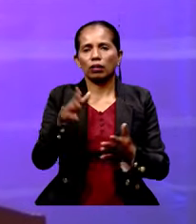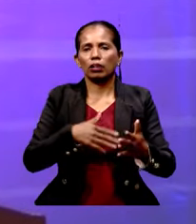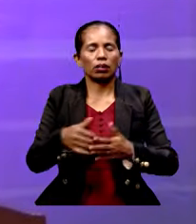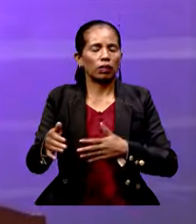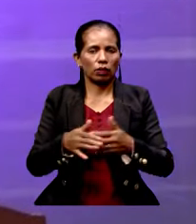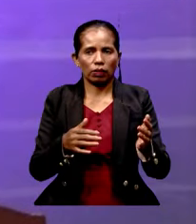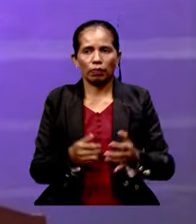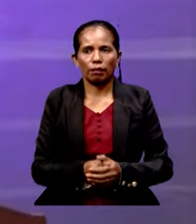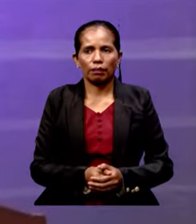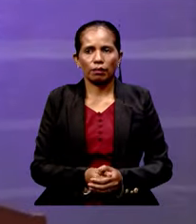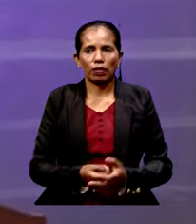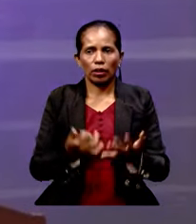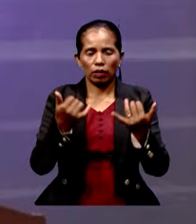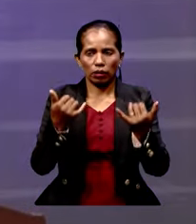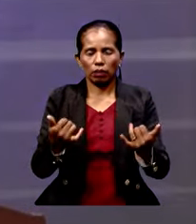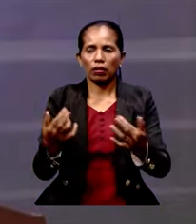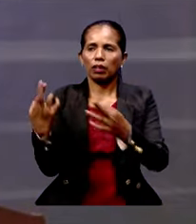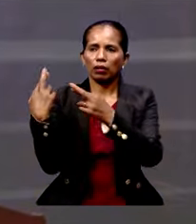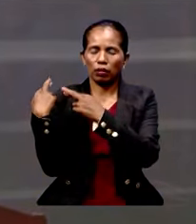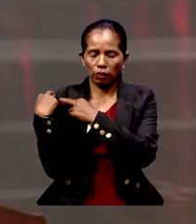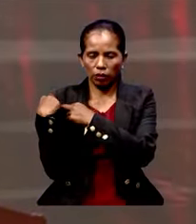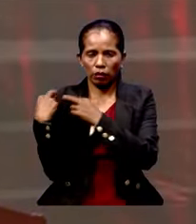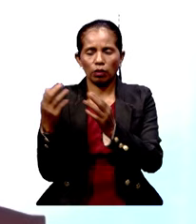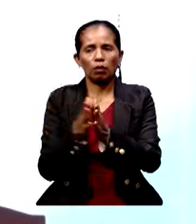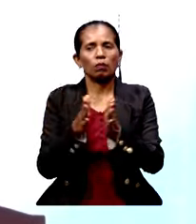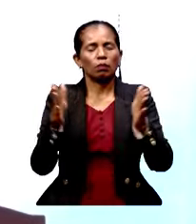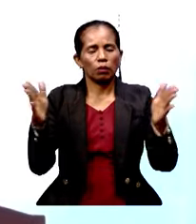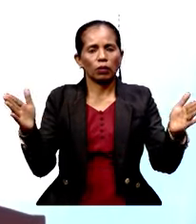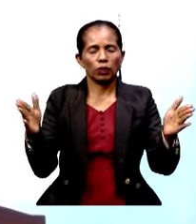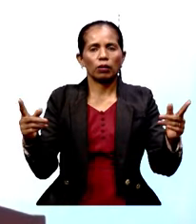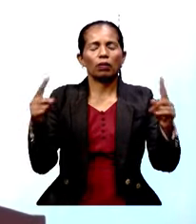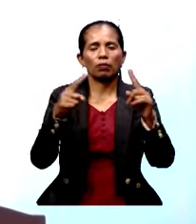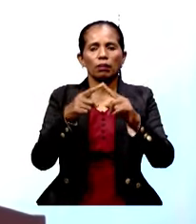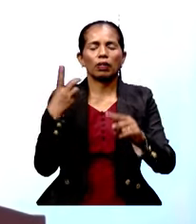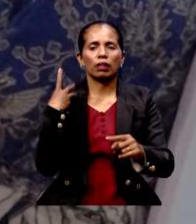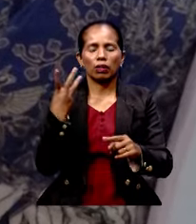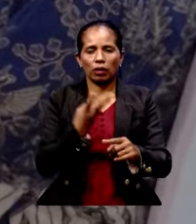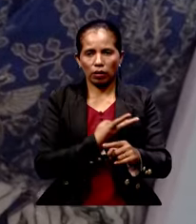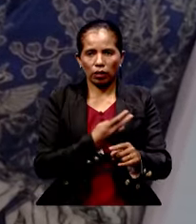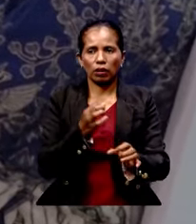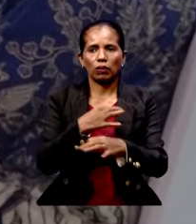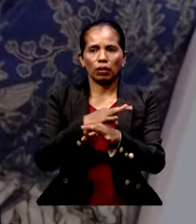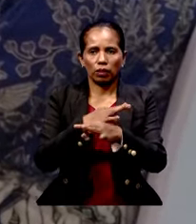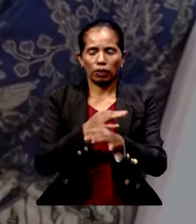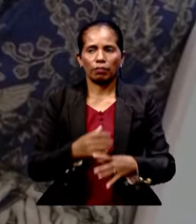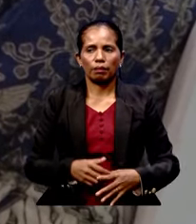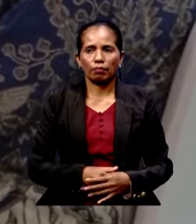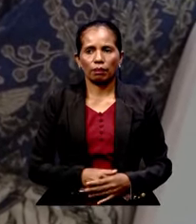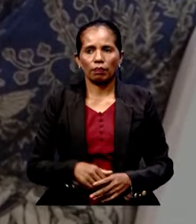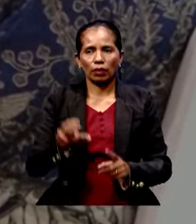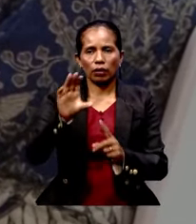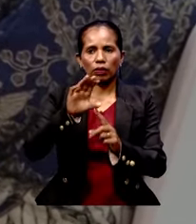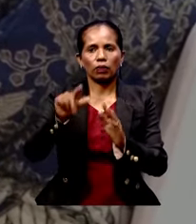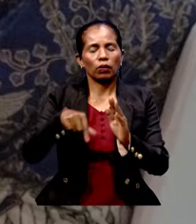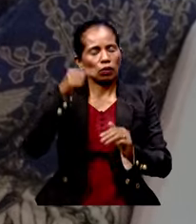leite. E nem que responsabilidade boa teves, beita a tua dia. Chefe do governo,